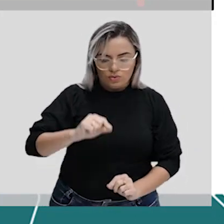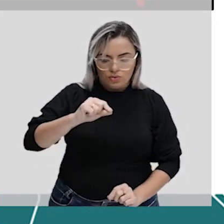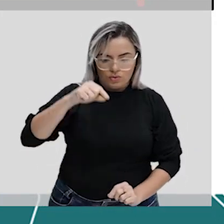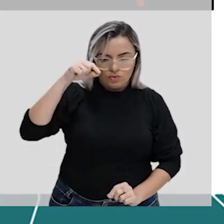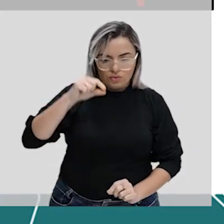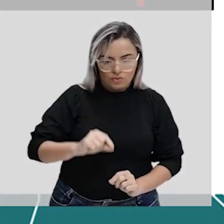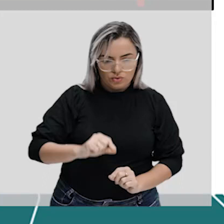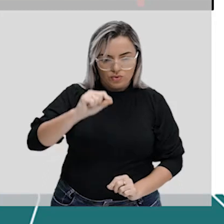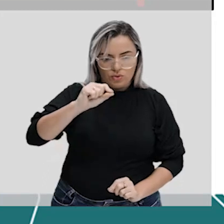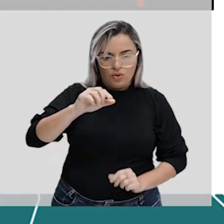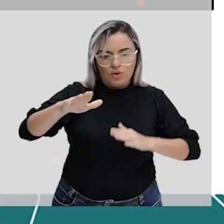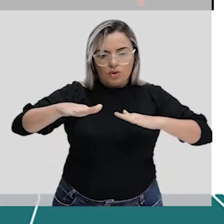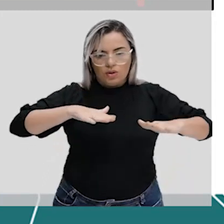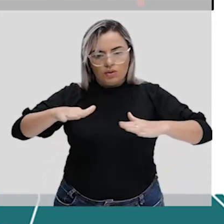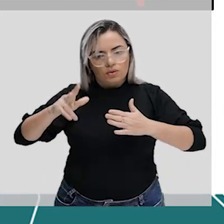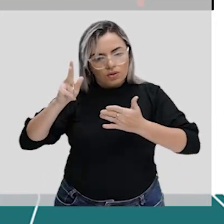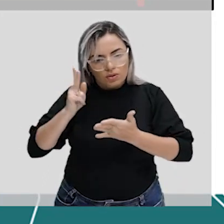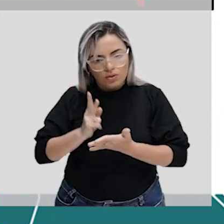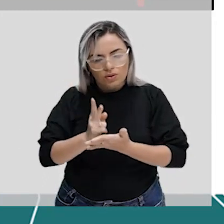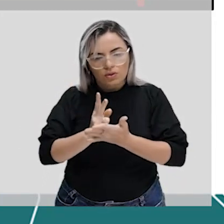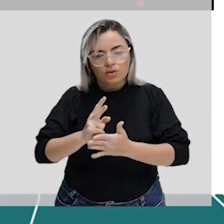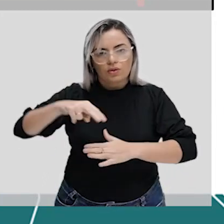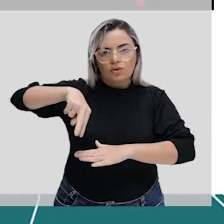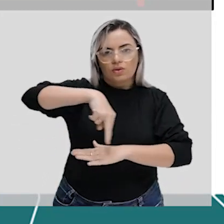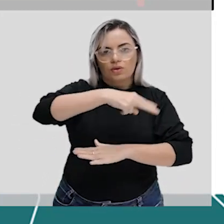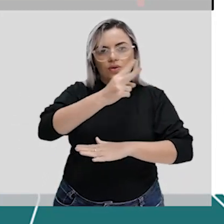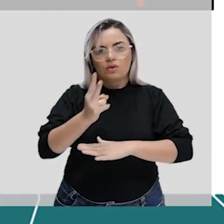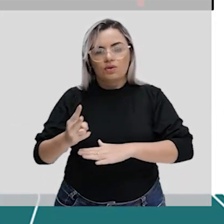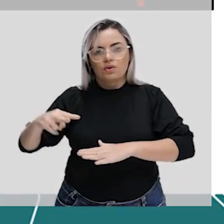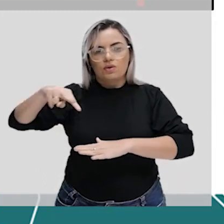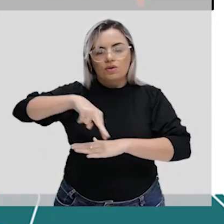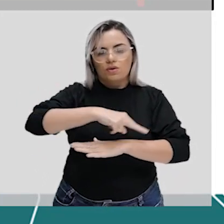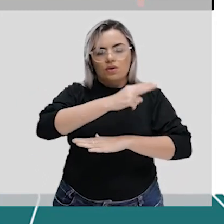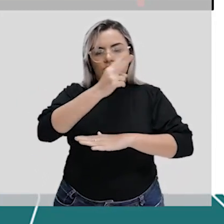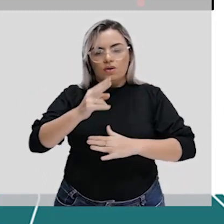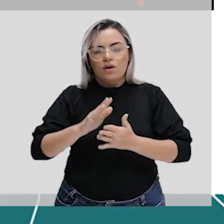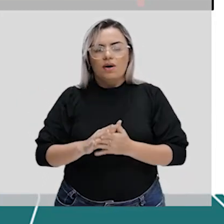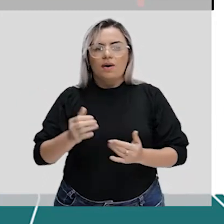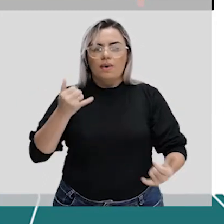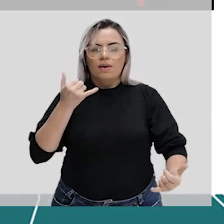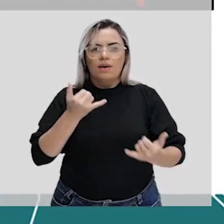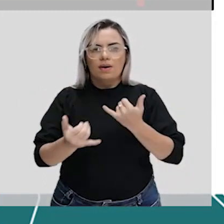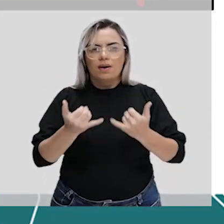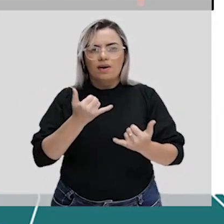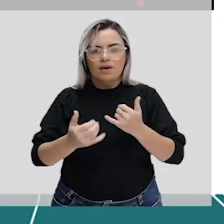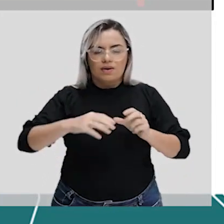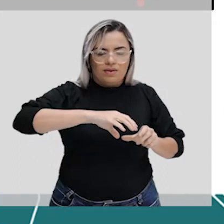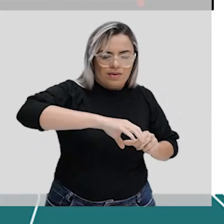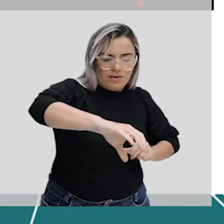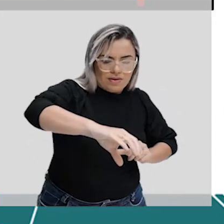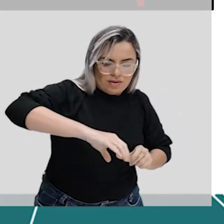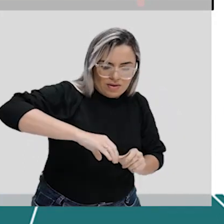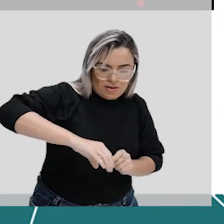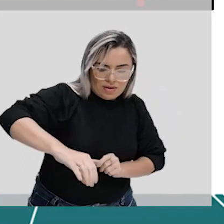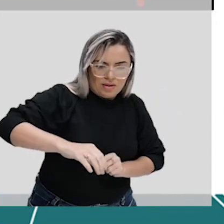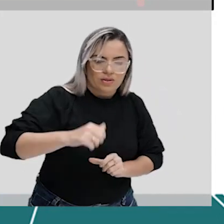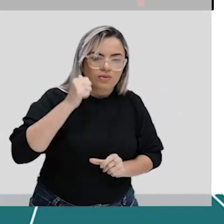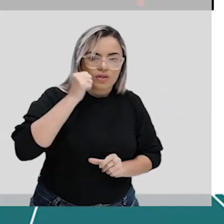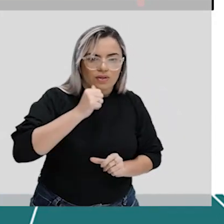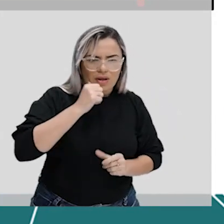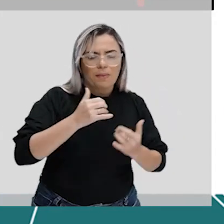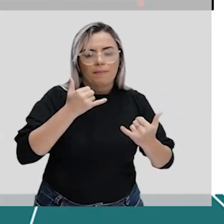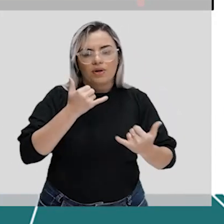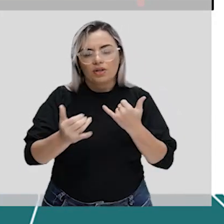contínuo, incluindo giros e mortais. Parecido com as barras assimétricas lá do sexo feminino, mas aqui é